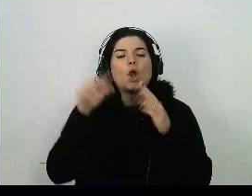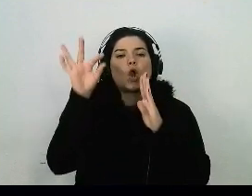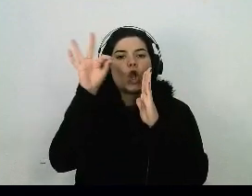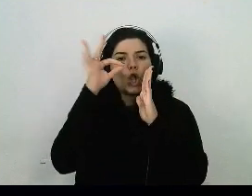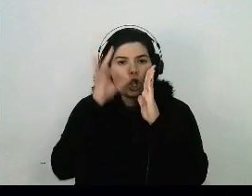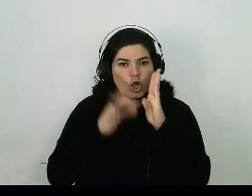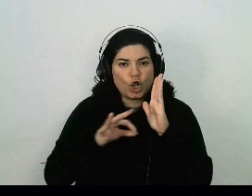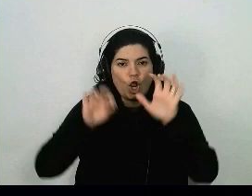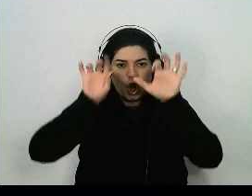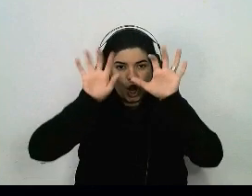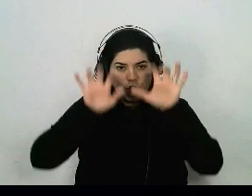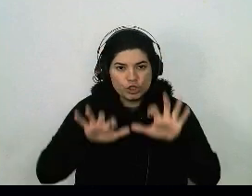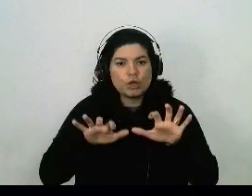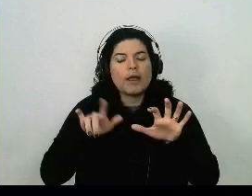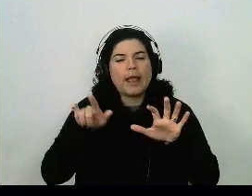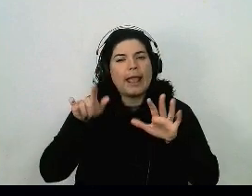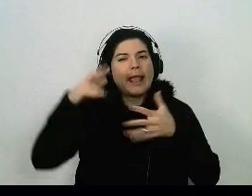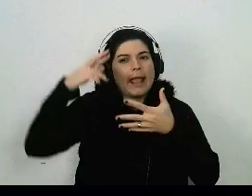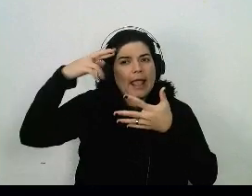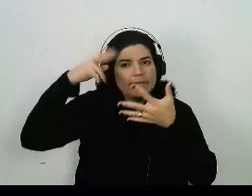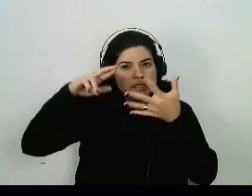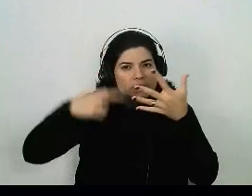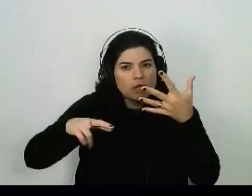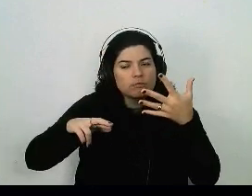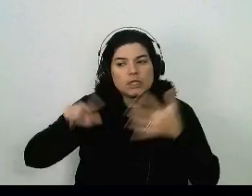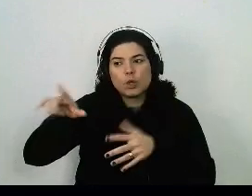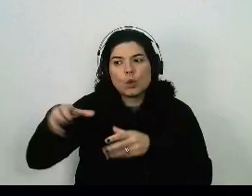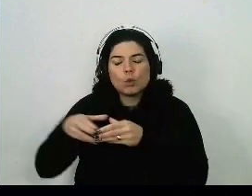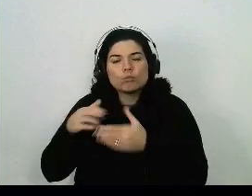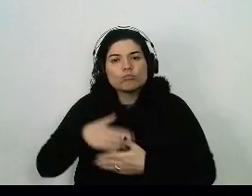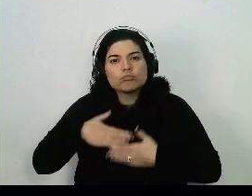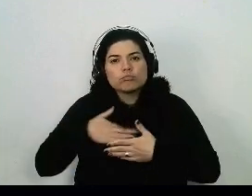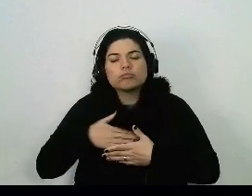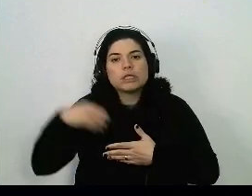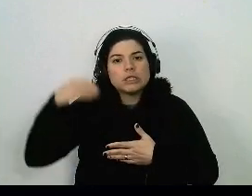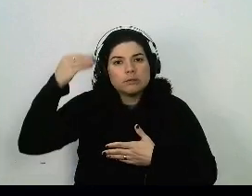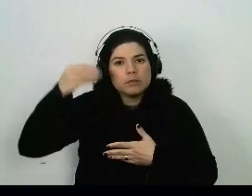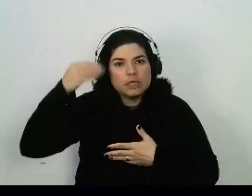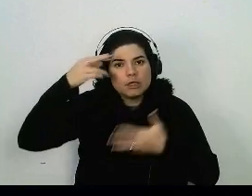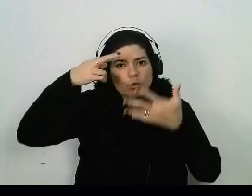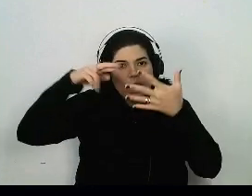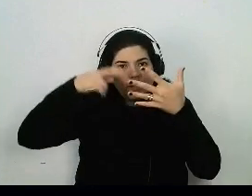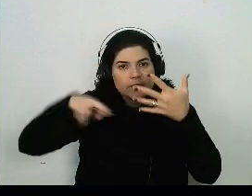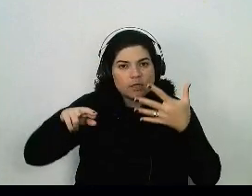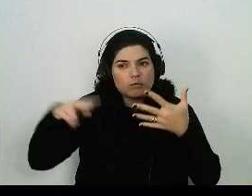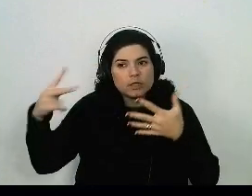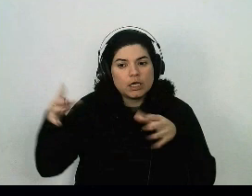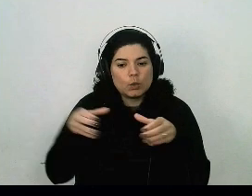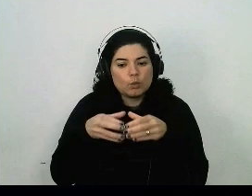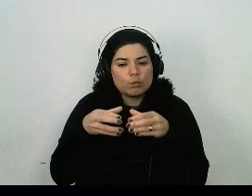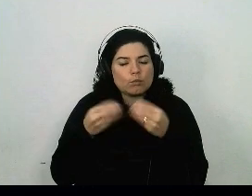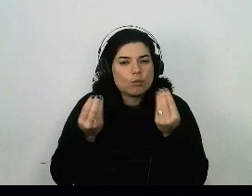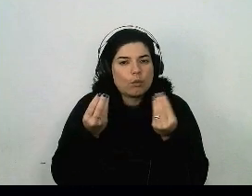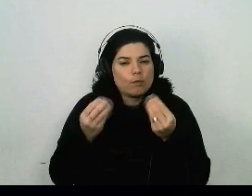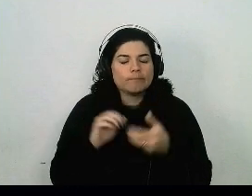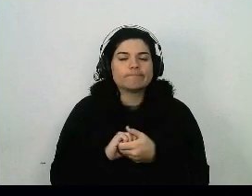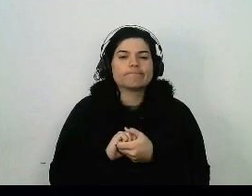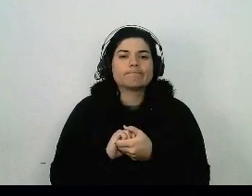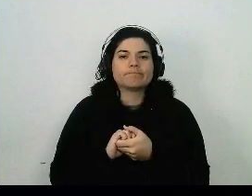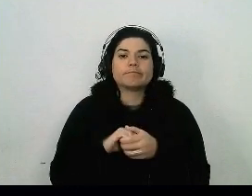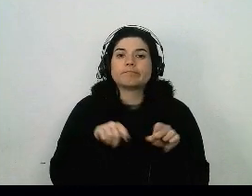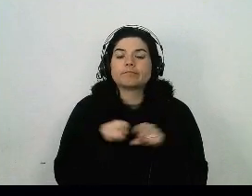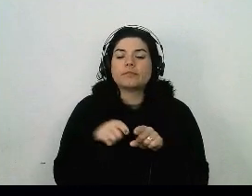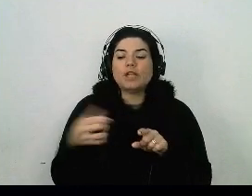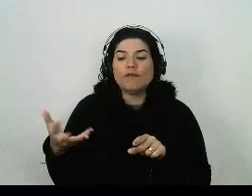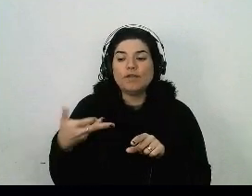com as revisões de código quanto meu time está satisfeito com a experiência de revisão de código daquela equipe a velocidade do meu processo de